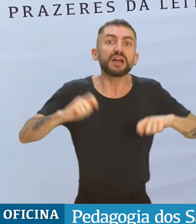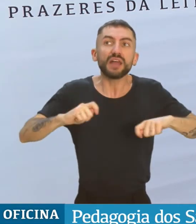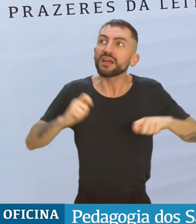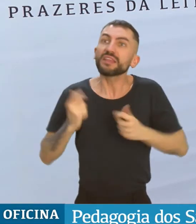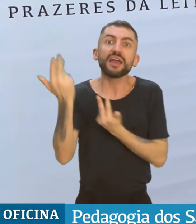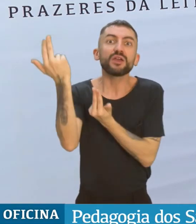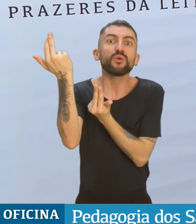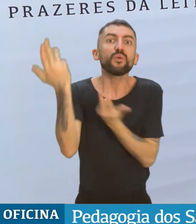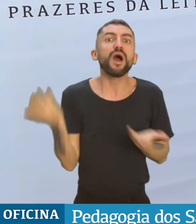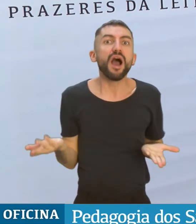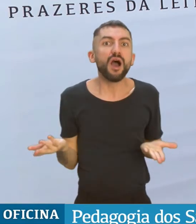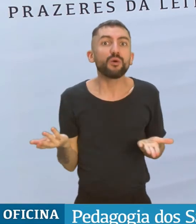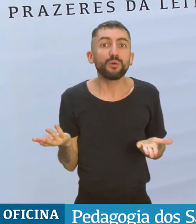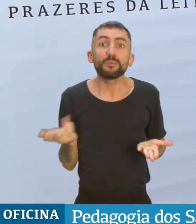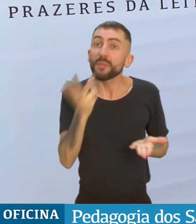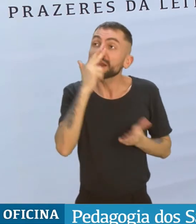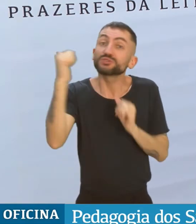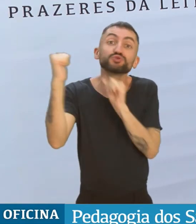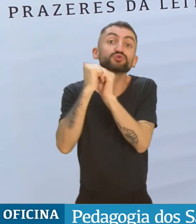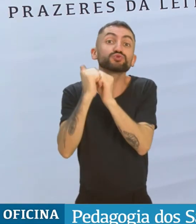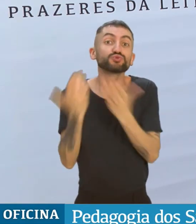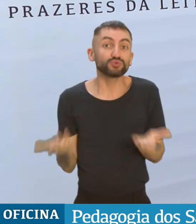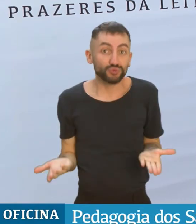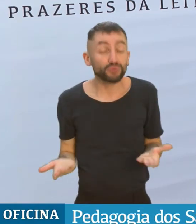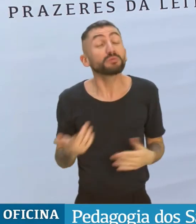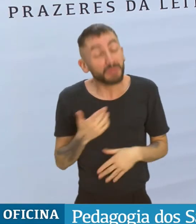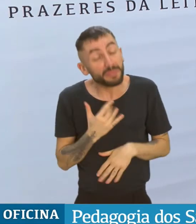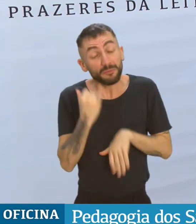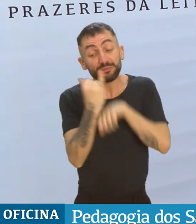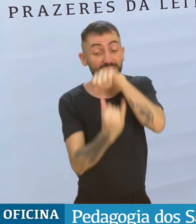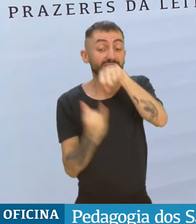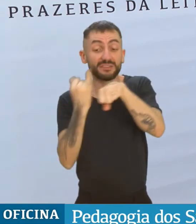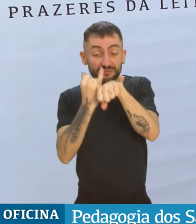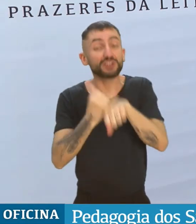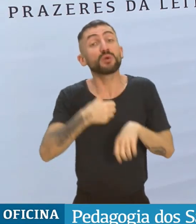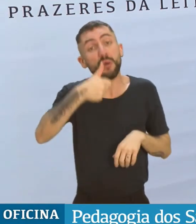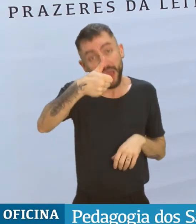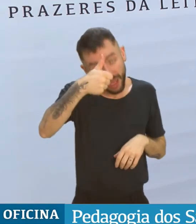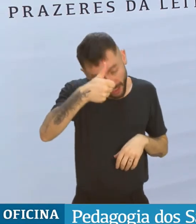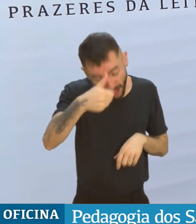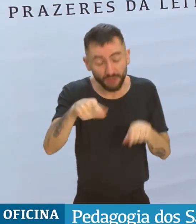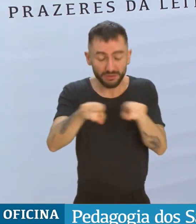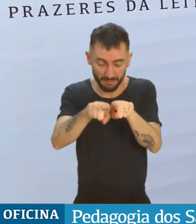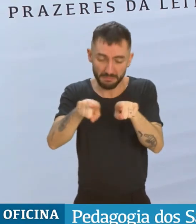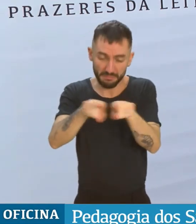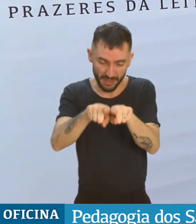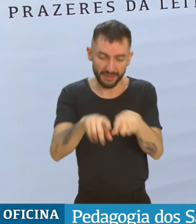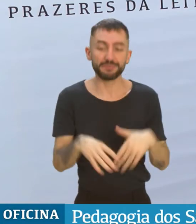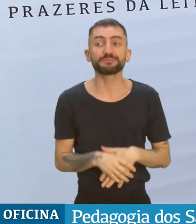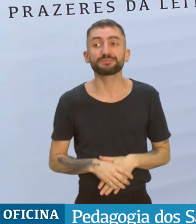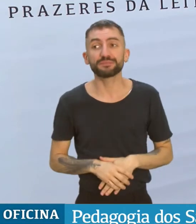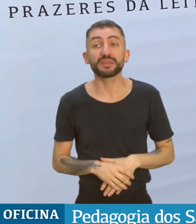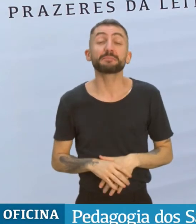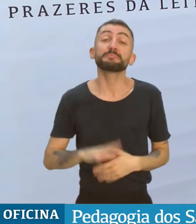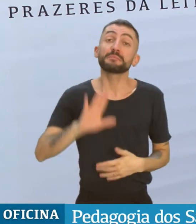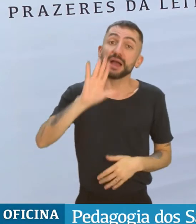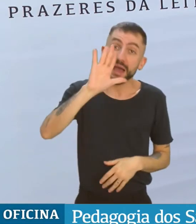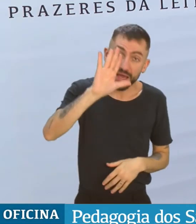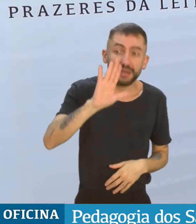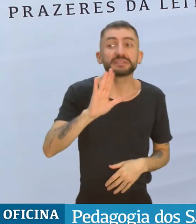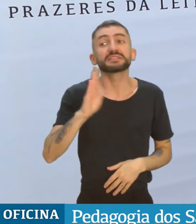é bacana fazer essa atividade também de uma maneira virtual, interrompendo aí